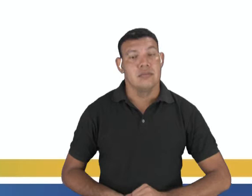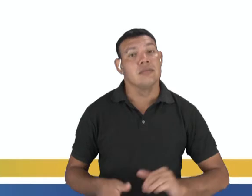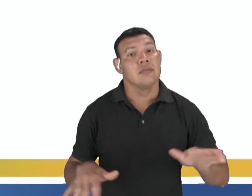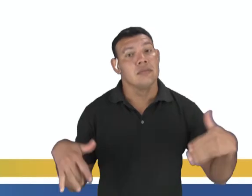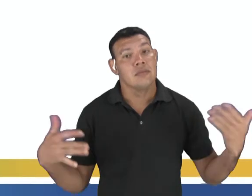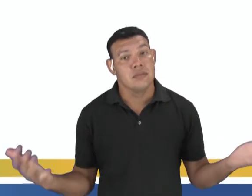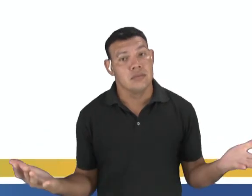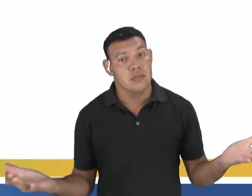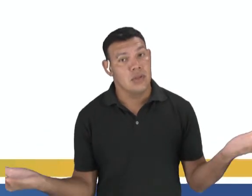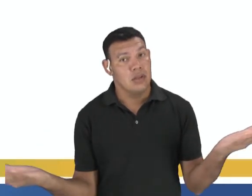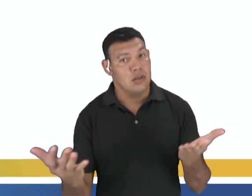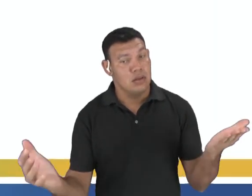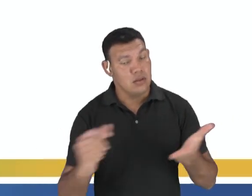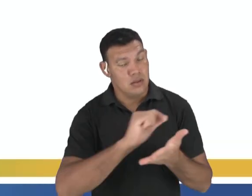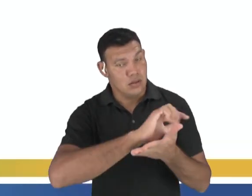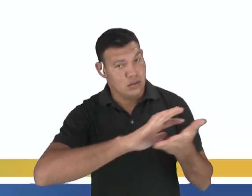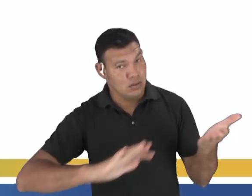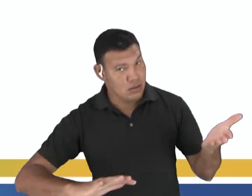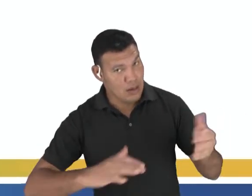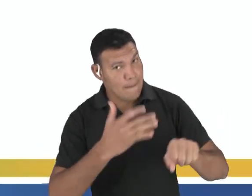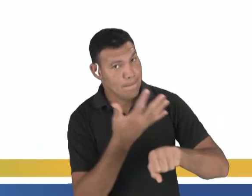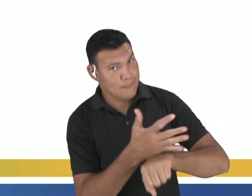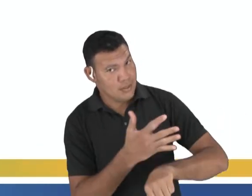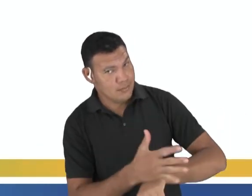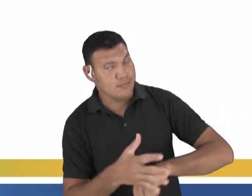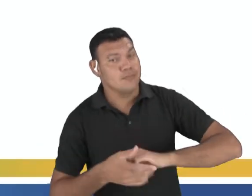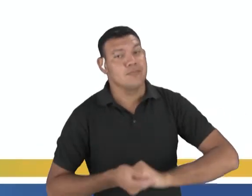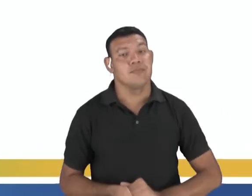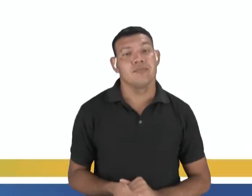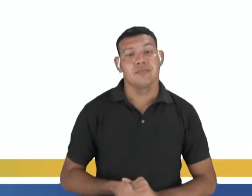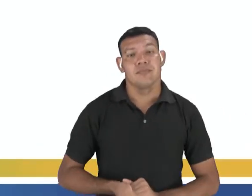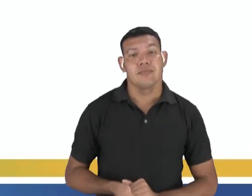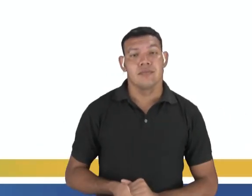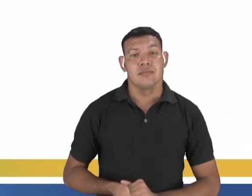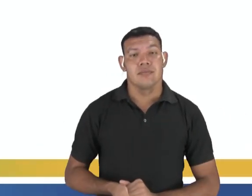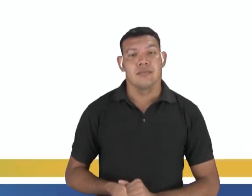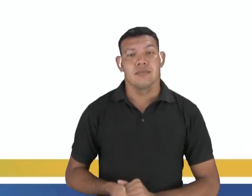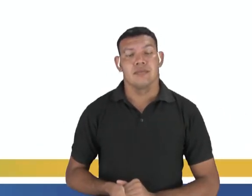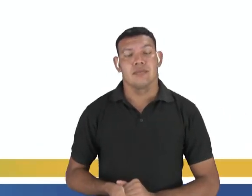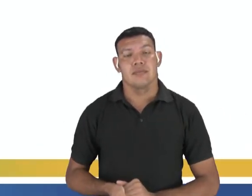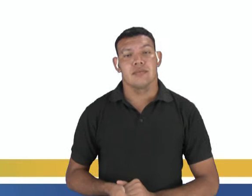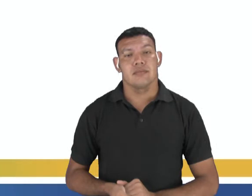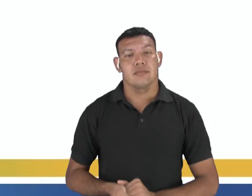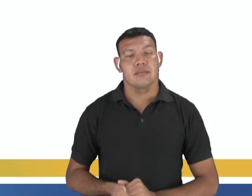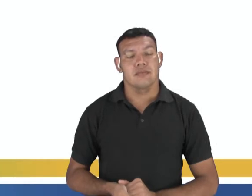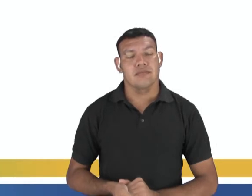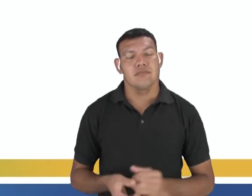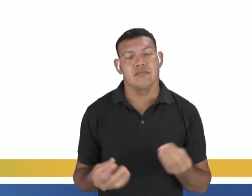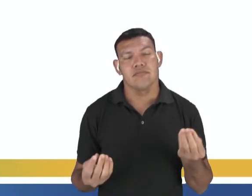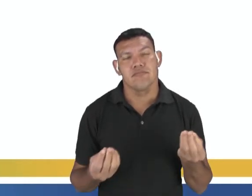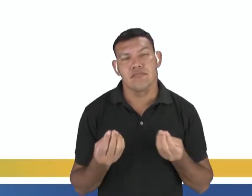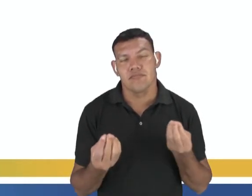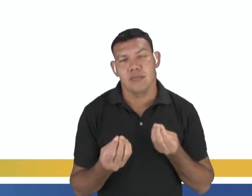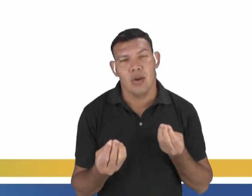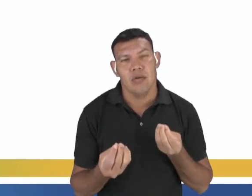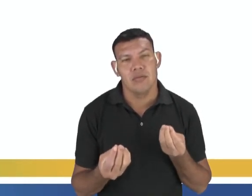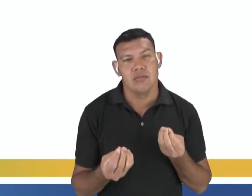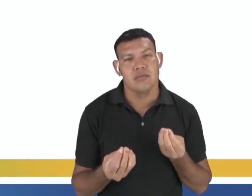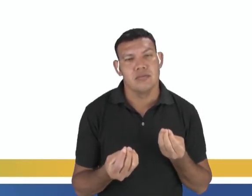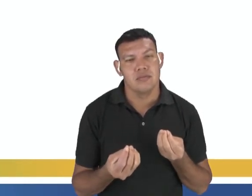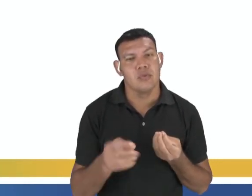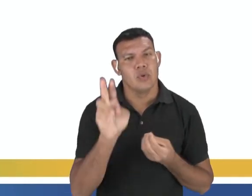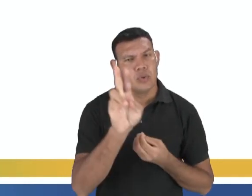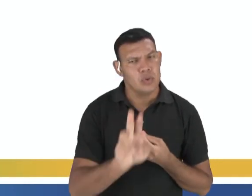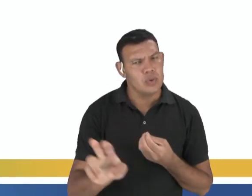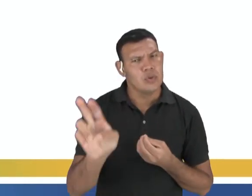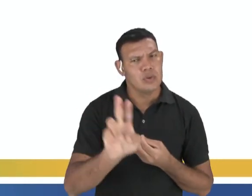Então, gente, vamos fazer alguns exercícios para a gente praticar, para a gente estar vendo como se utiliza